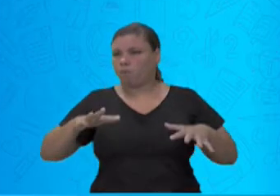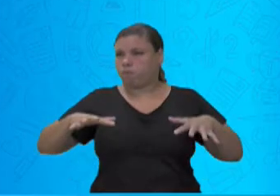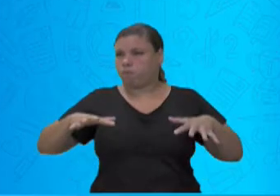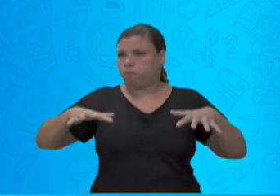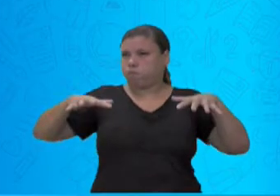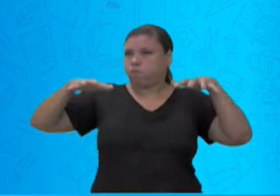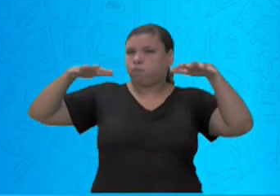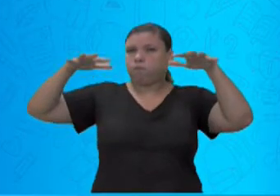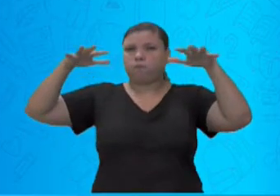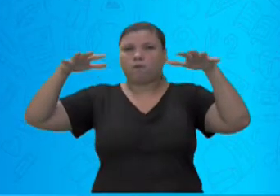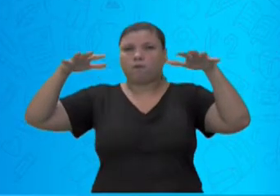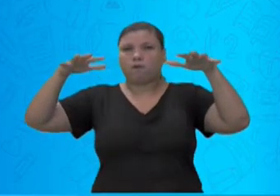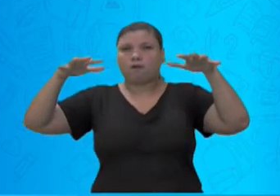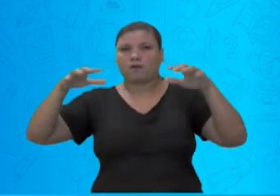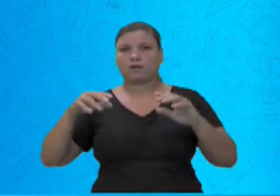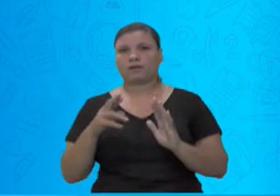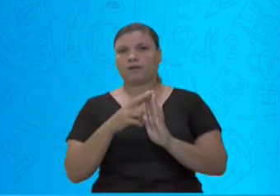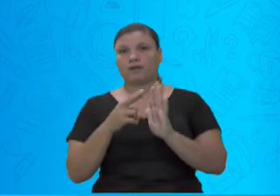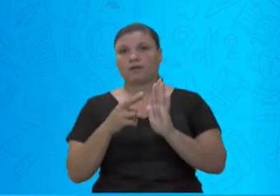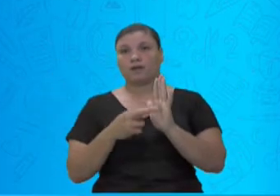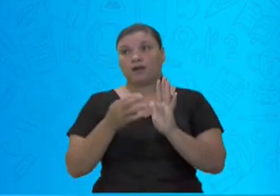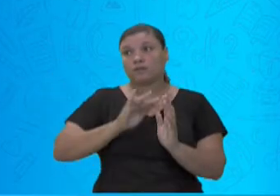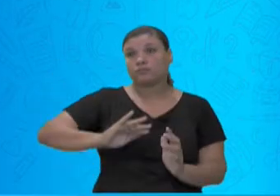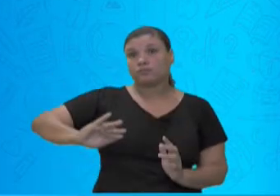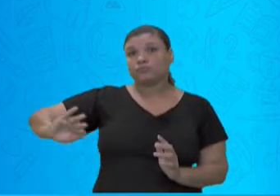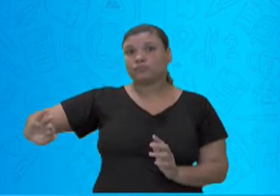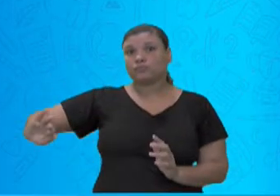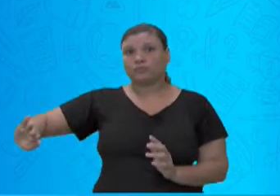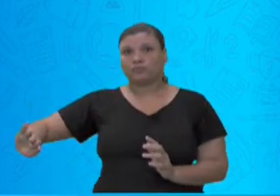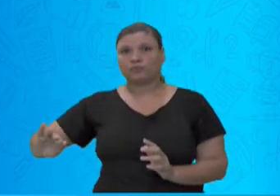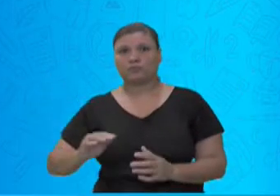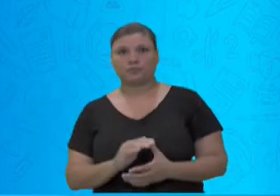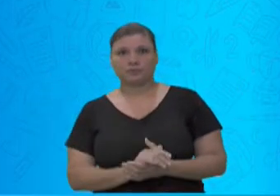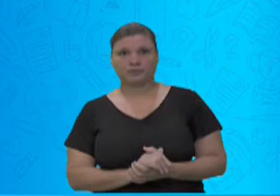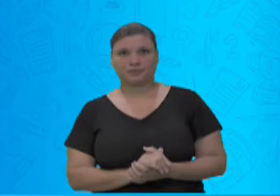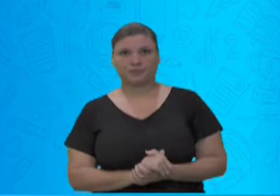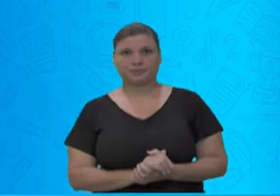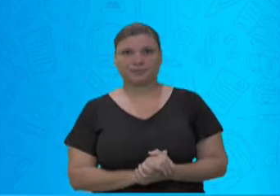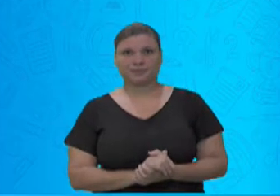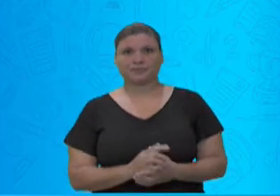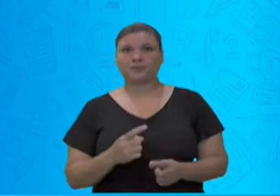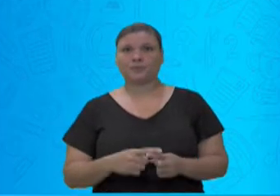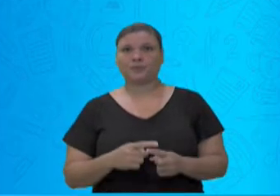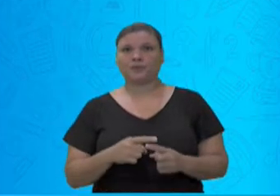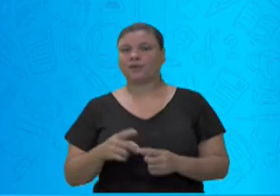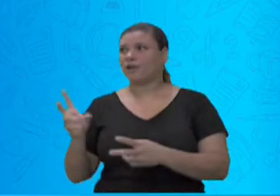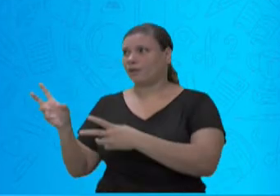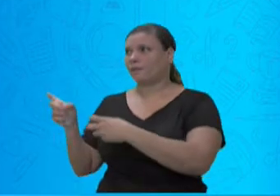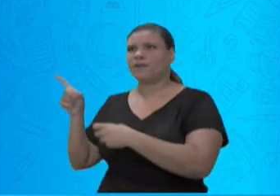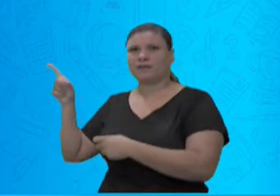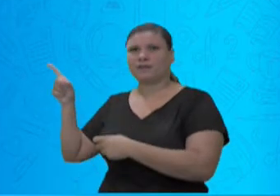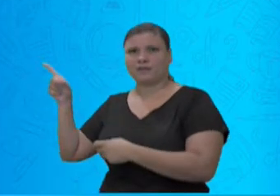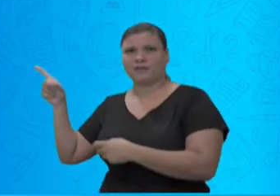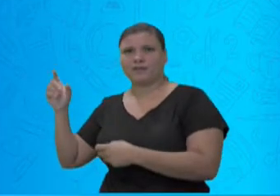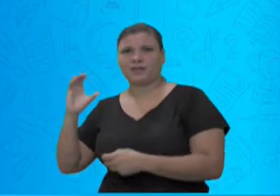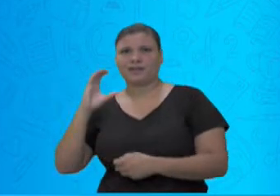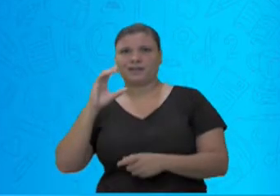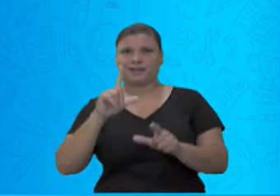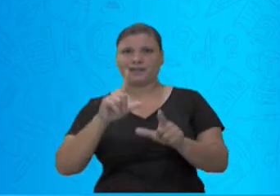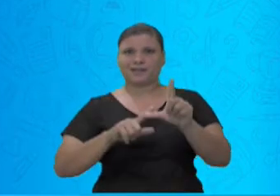Lembram? Após do em, utilizo o X, mas aqui é uma